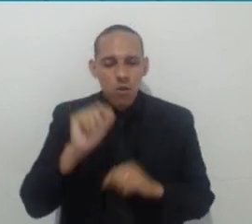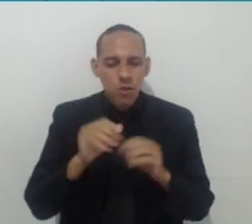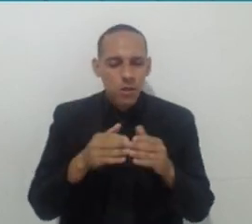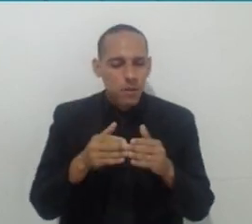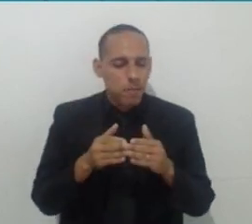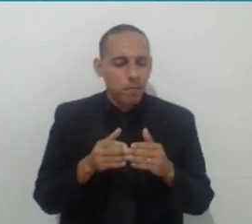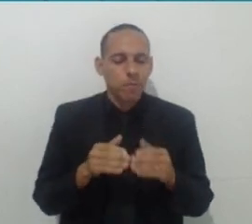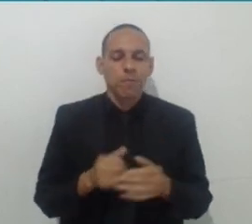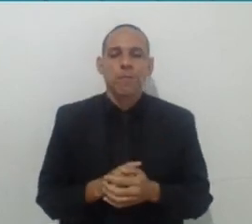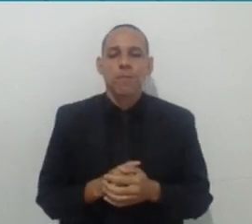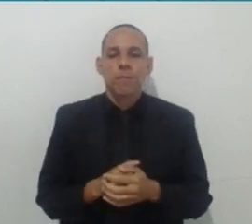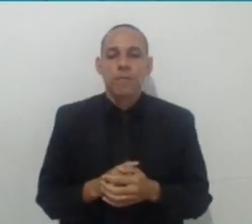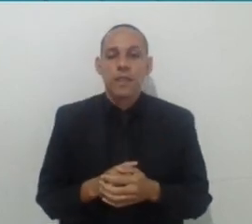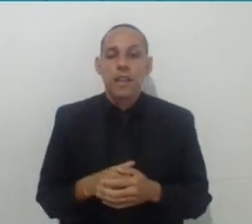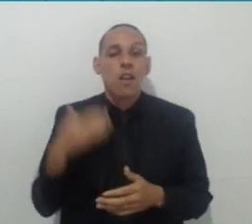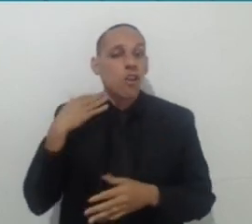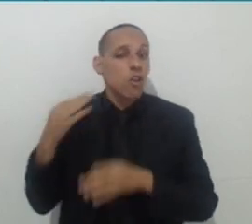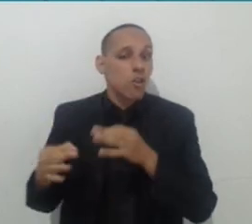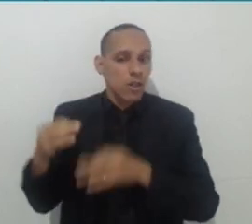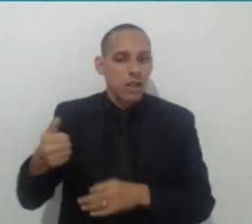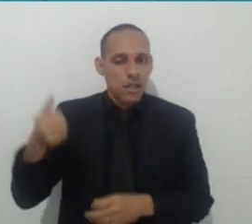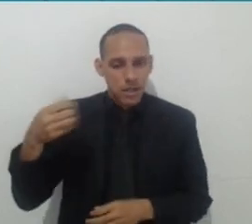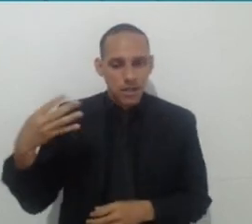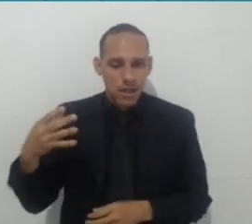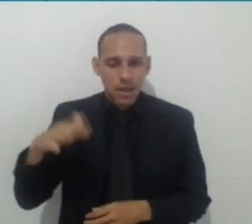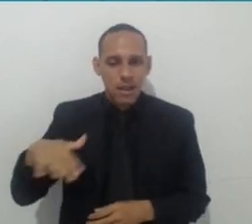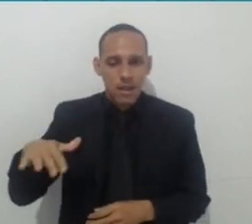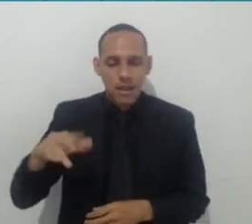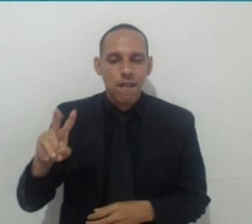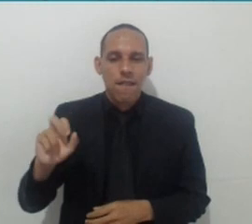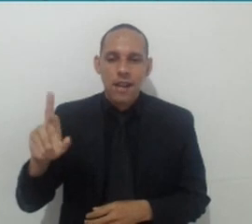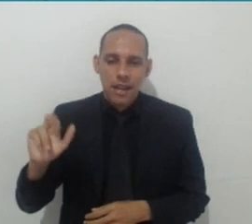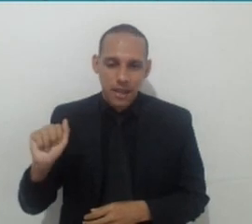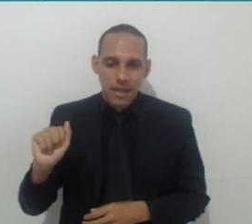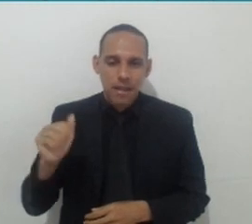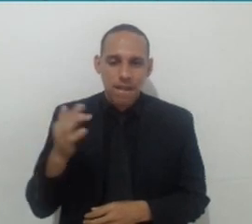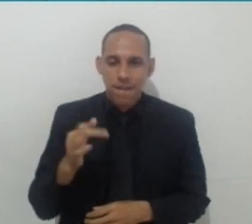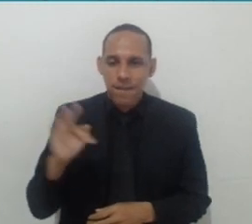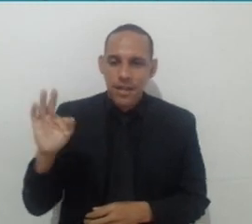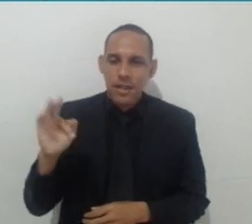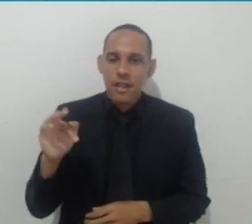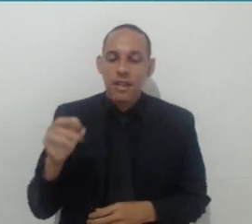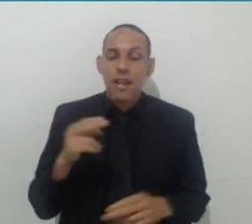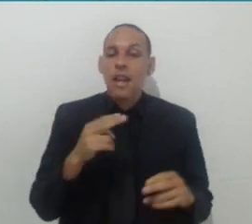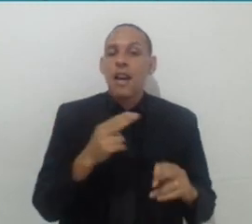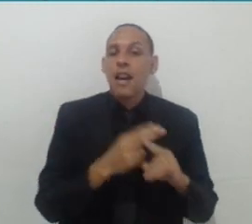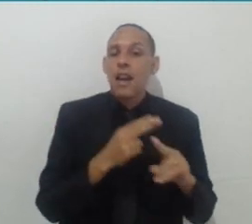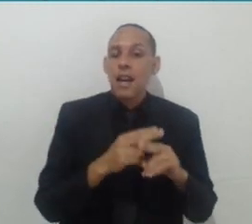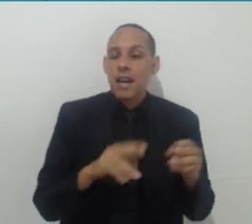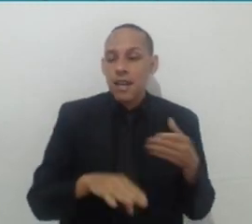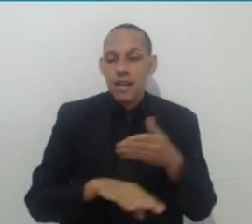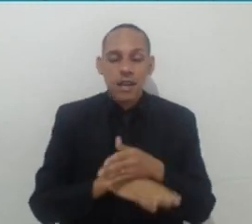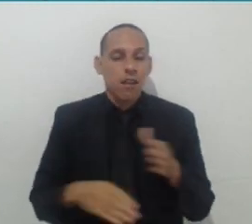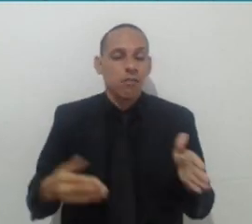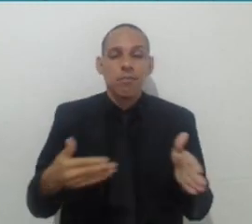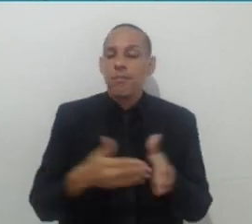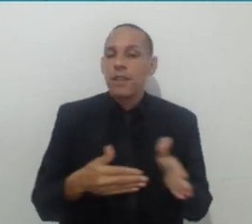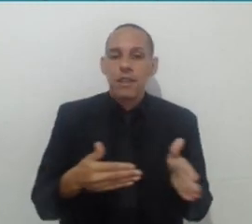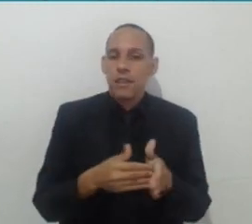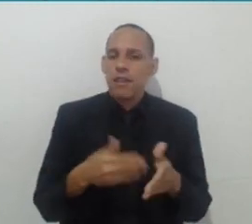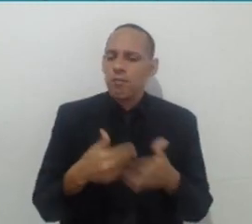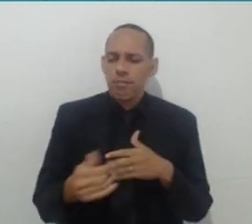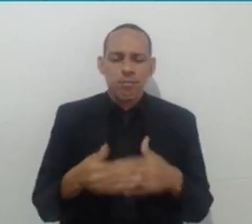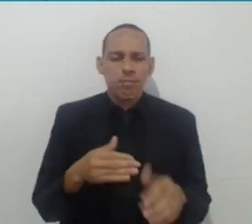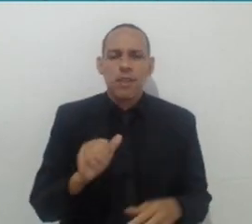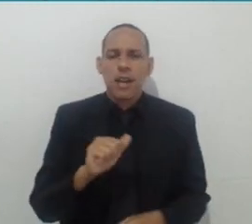esse mesmo douto juízo da 14ª Vara Federal havia negado o ingresso da Caixa na lide sob o fundamento da ausência de comprovação de apólice pública,